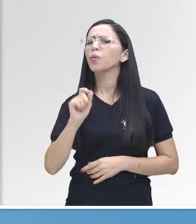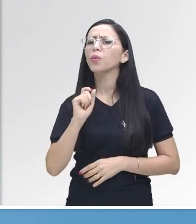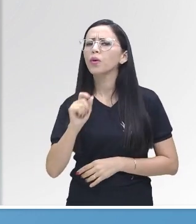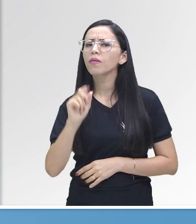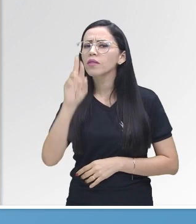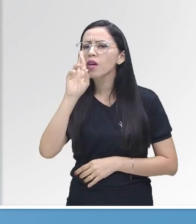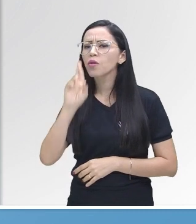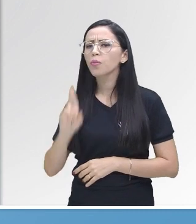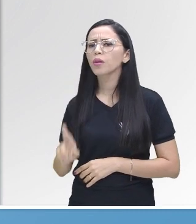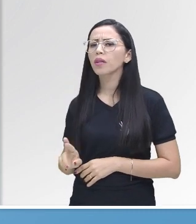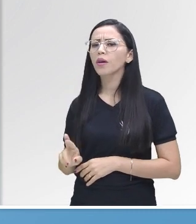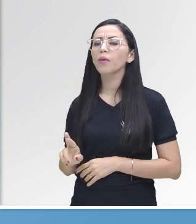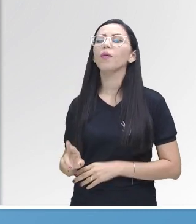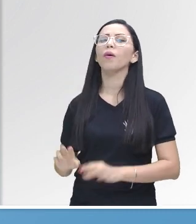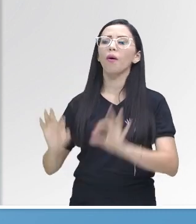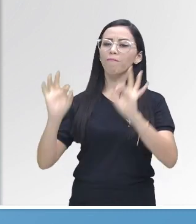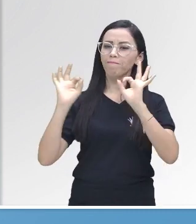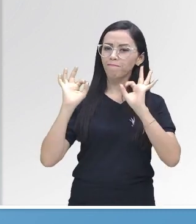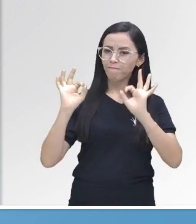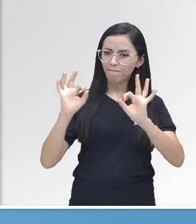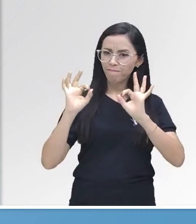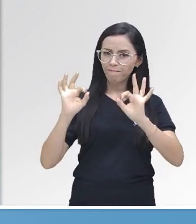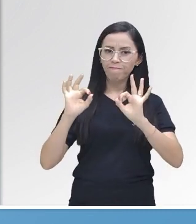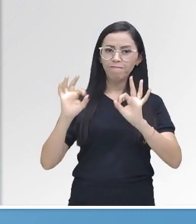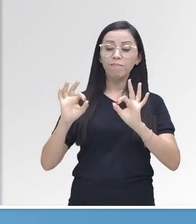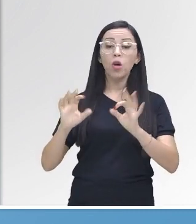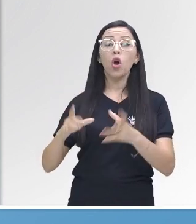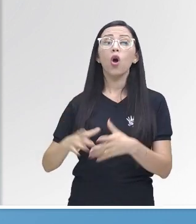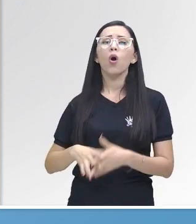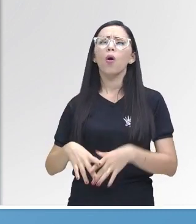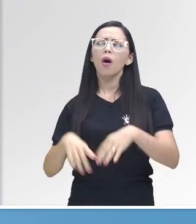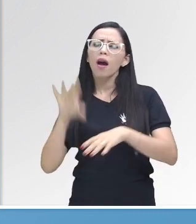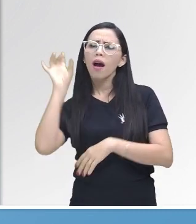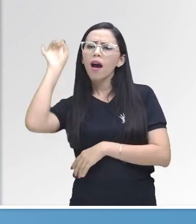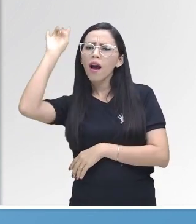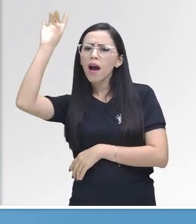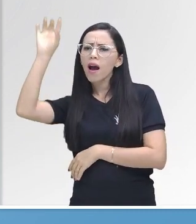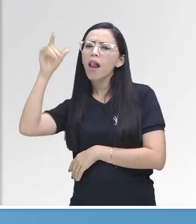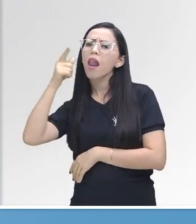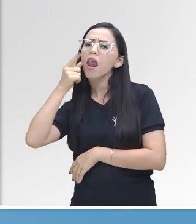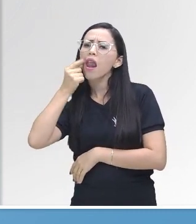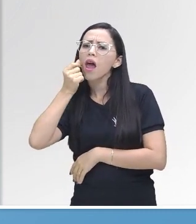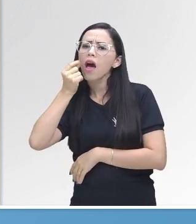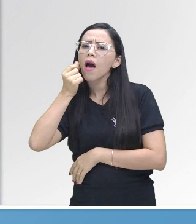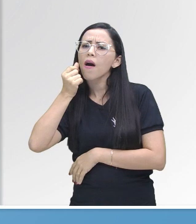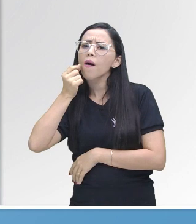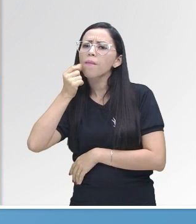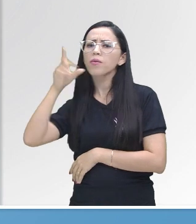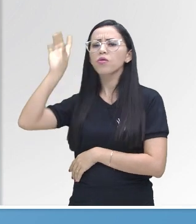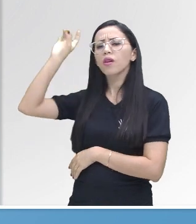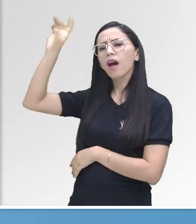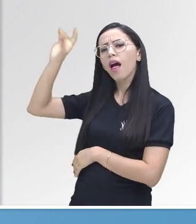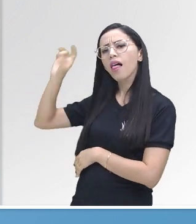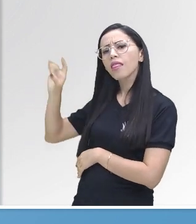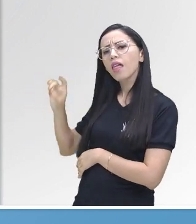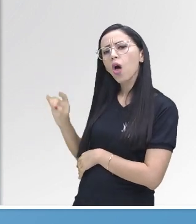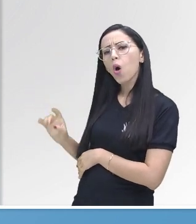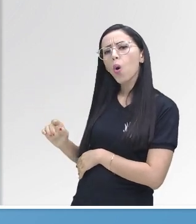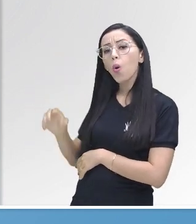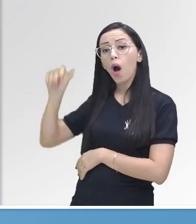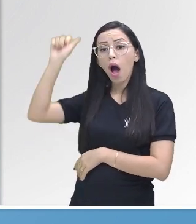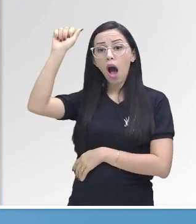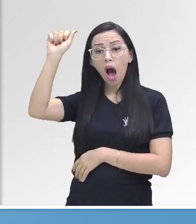marcou? Ótimo! Olha quanto mede cada lápis. Na letra A, ele mede 2 centímetros. Na letra